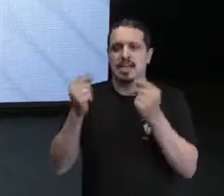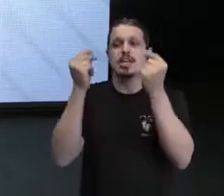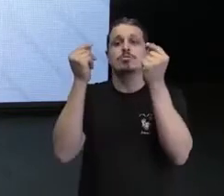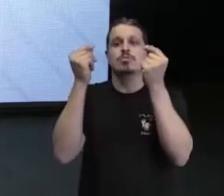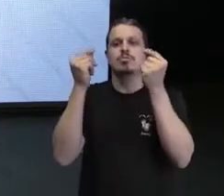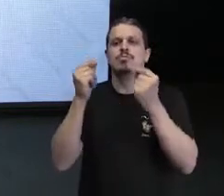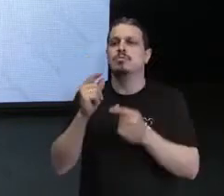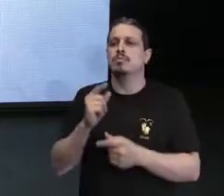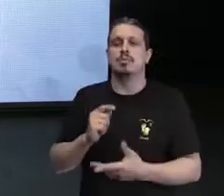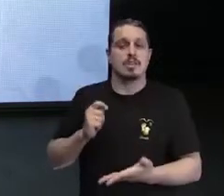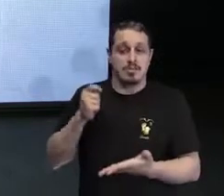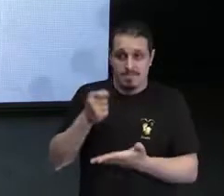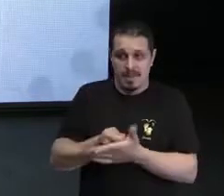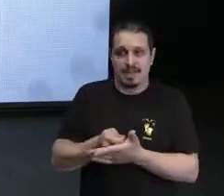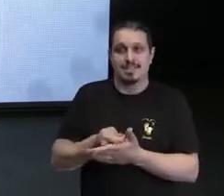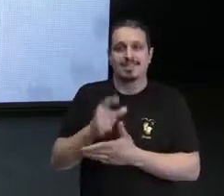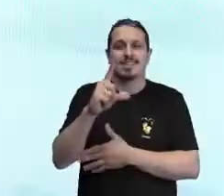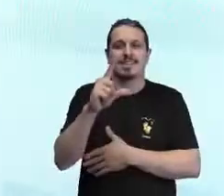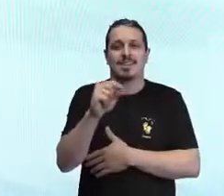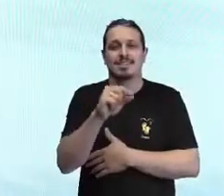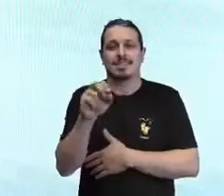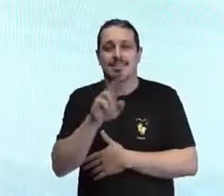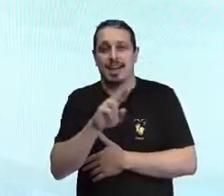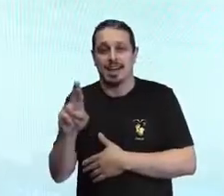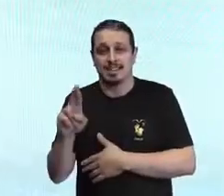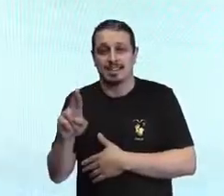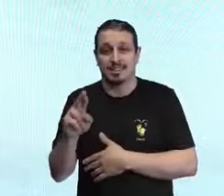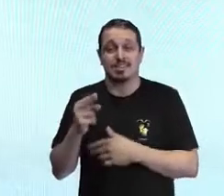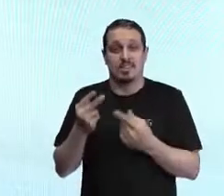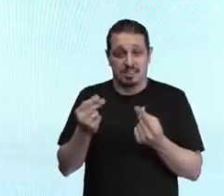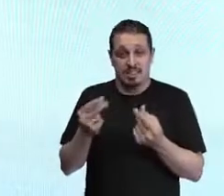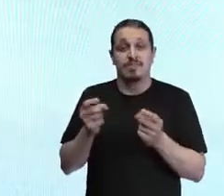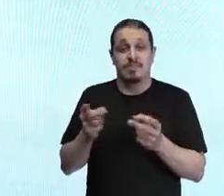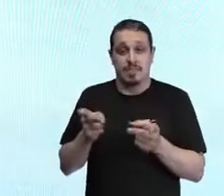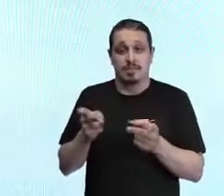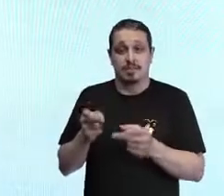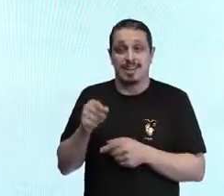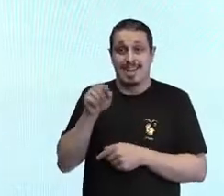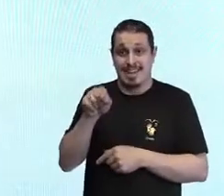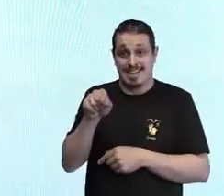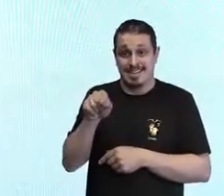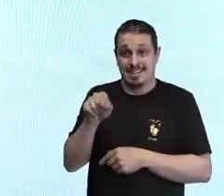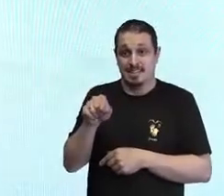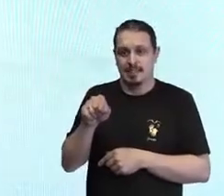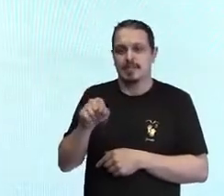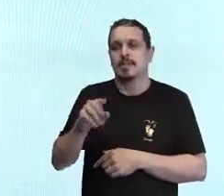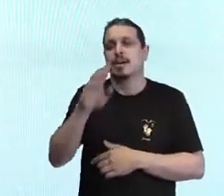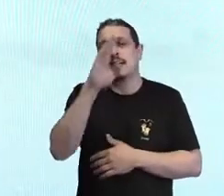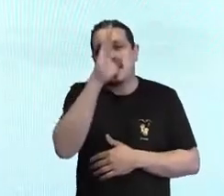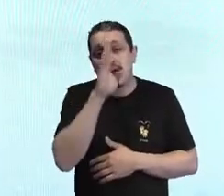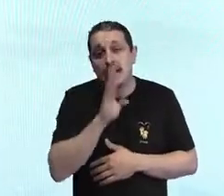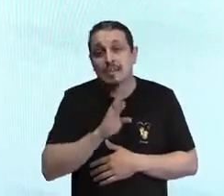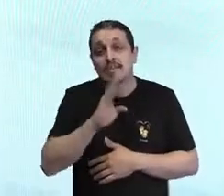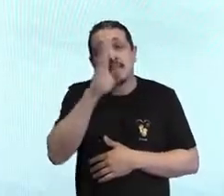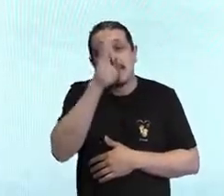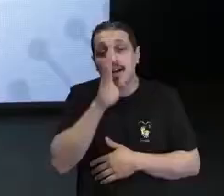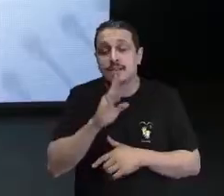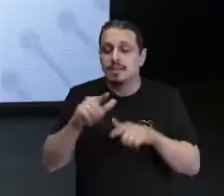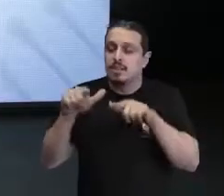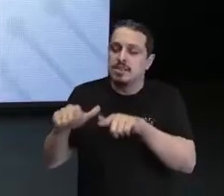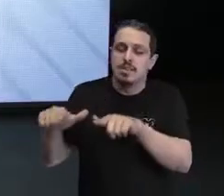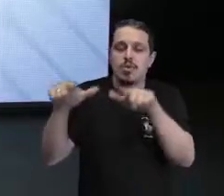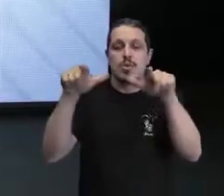primeiro critério de inclusão para a gente foi o critério financeiro. A gente fez eventos gratuitos em parques públicos. A gente